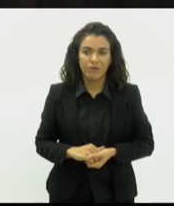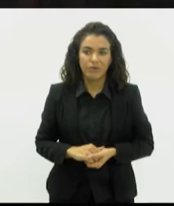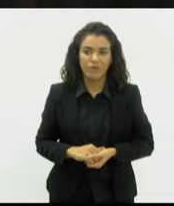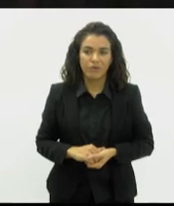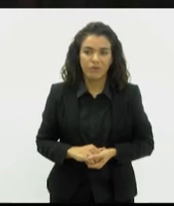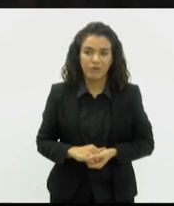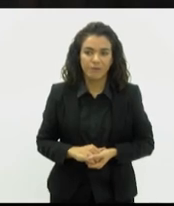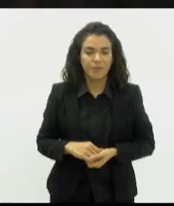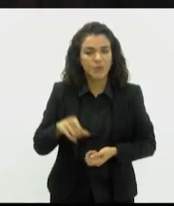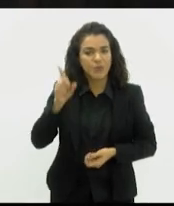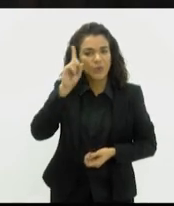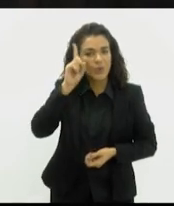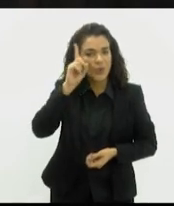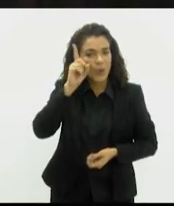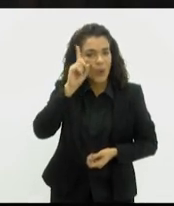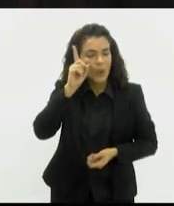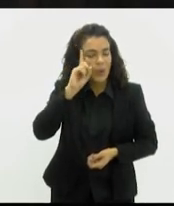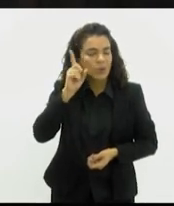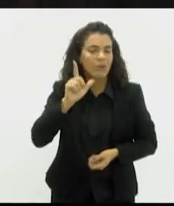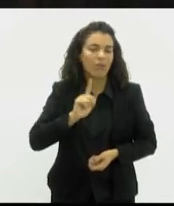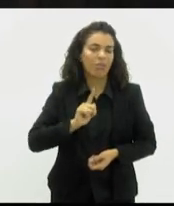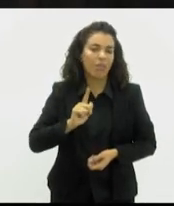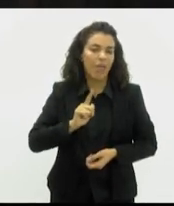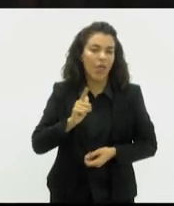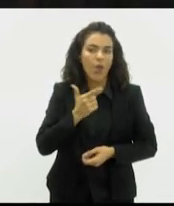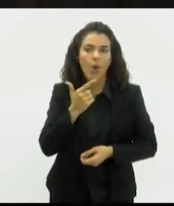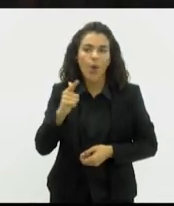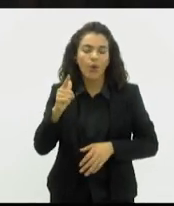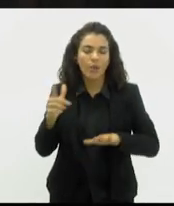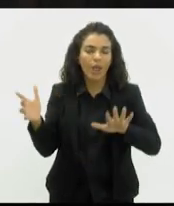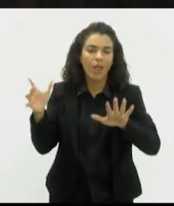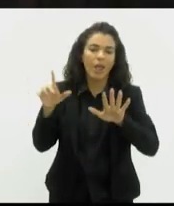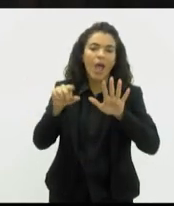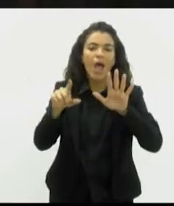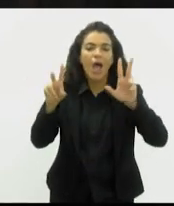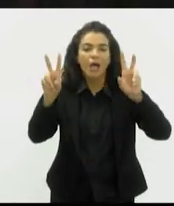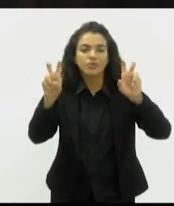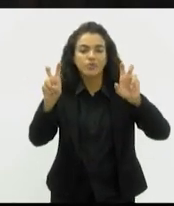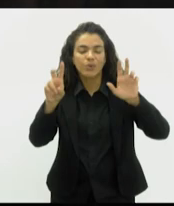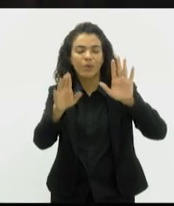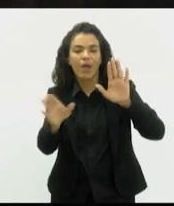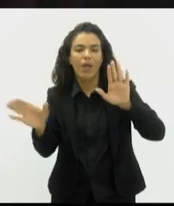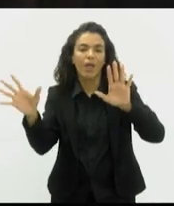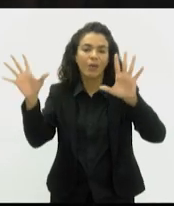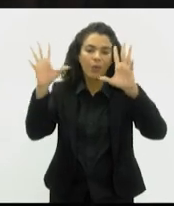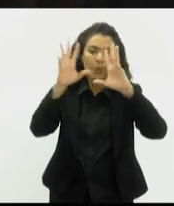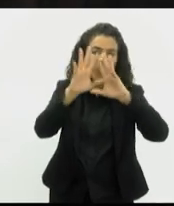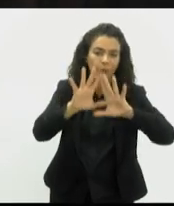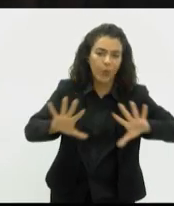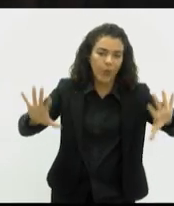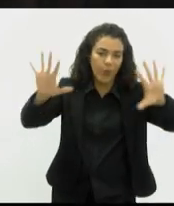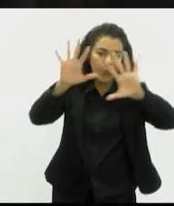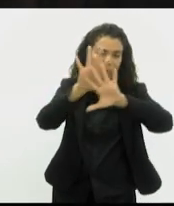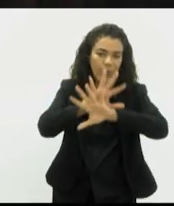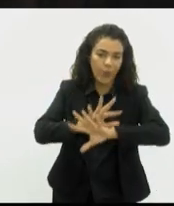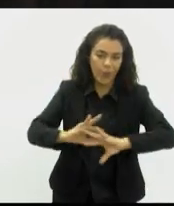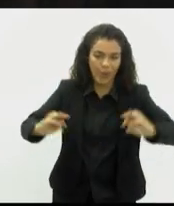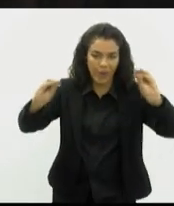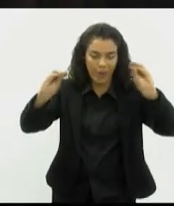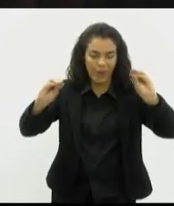E todo dia tem algum assunto para você abafar outro assunto, outra vergonha, como essa.